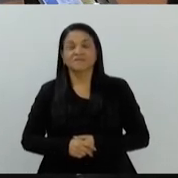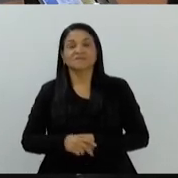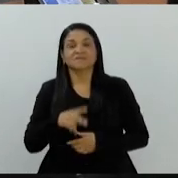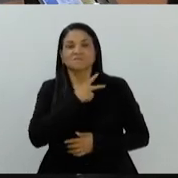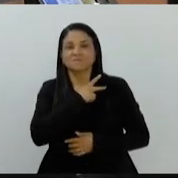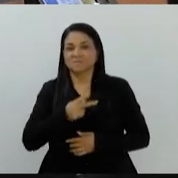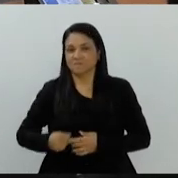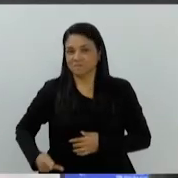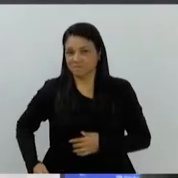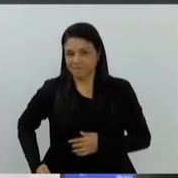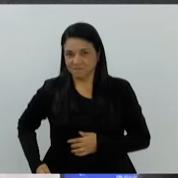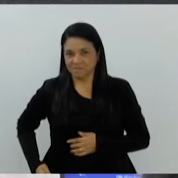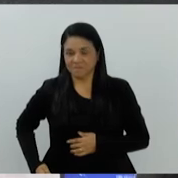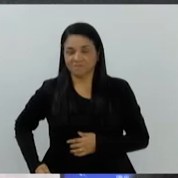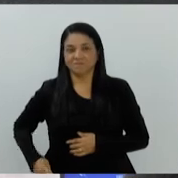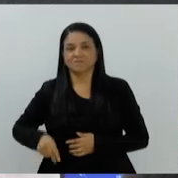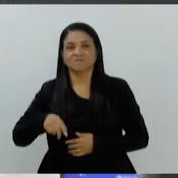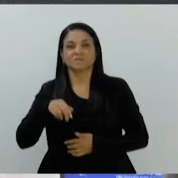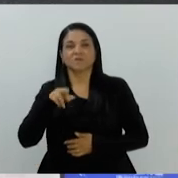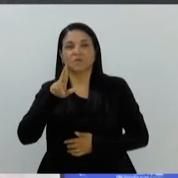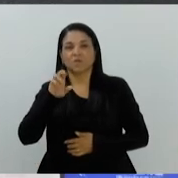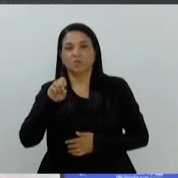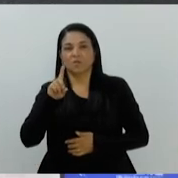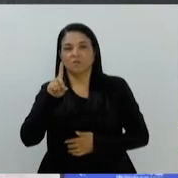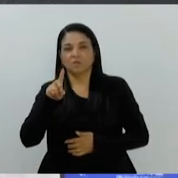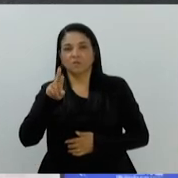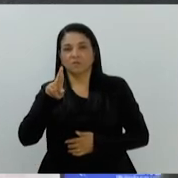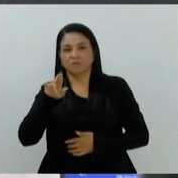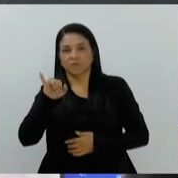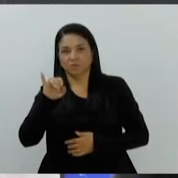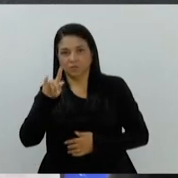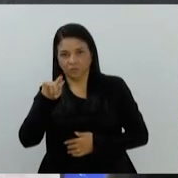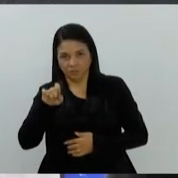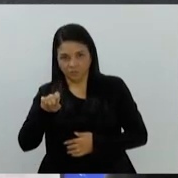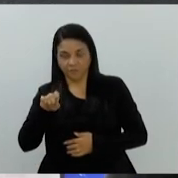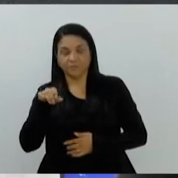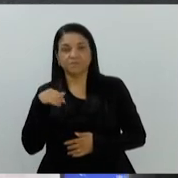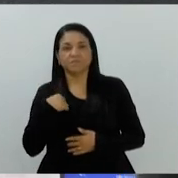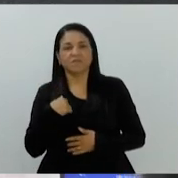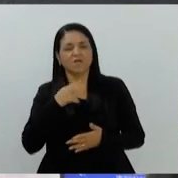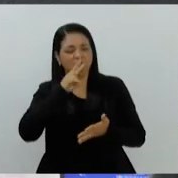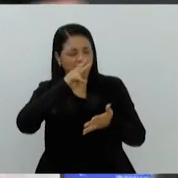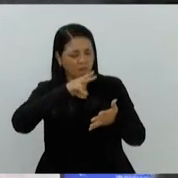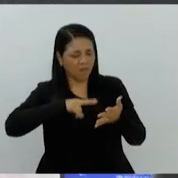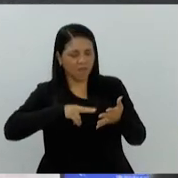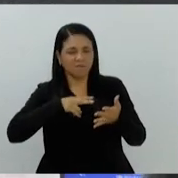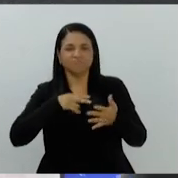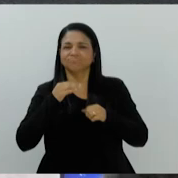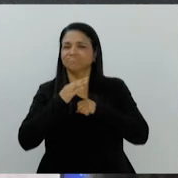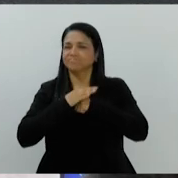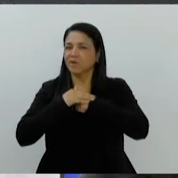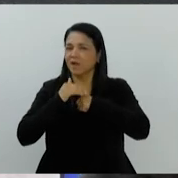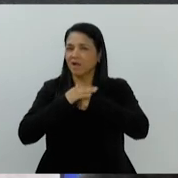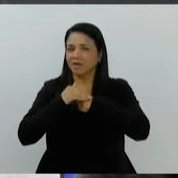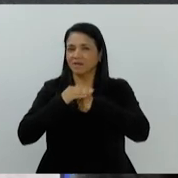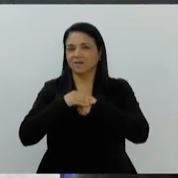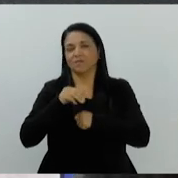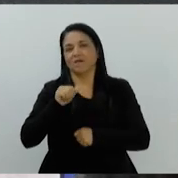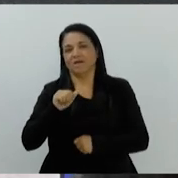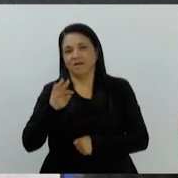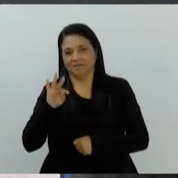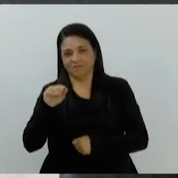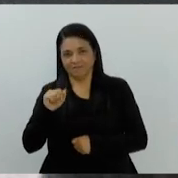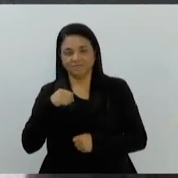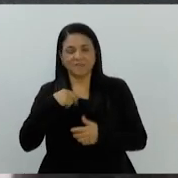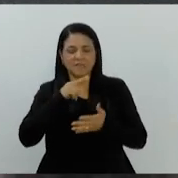Presidente democrático Rodrigo Bacelar, Vossa Excelência sabe que eu sempre leio com maior carinho. Aliás, a leitura é